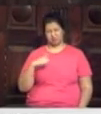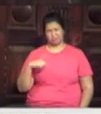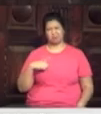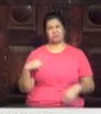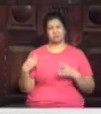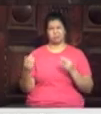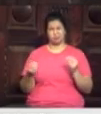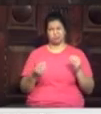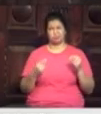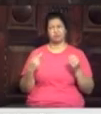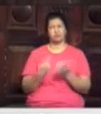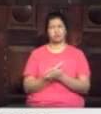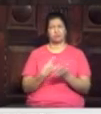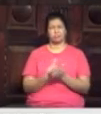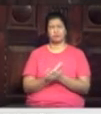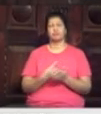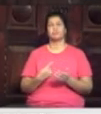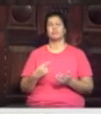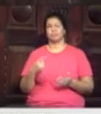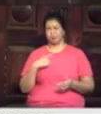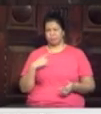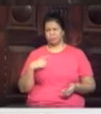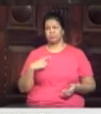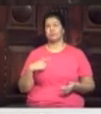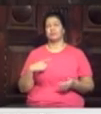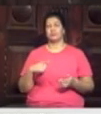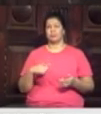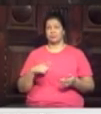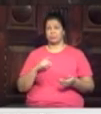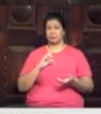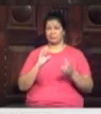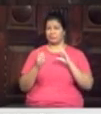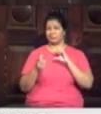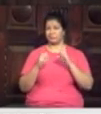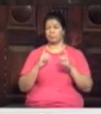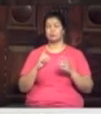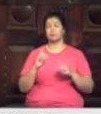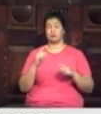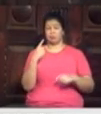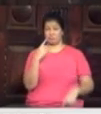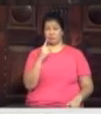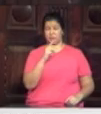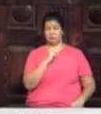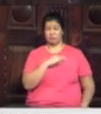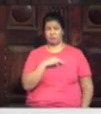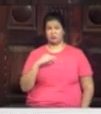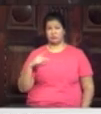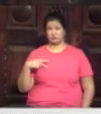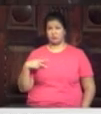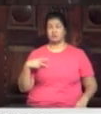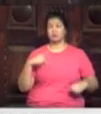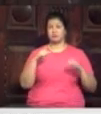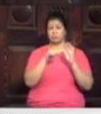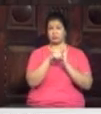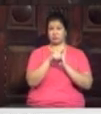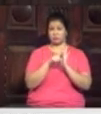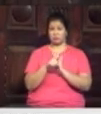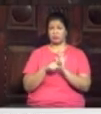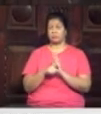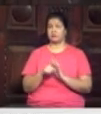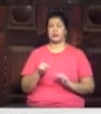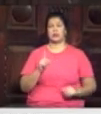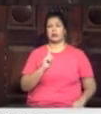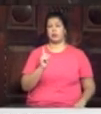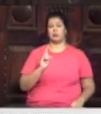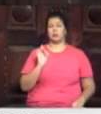e inconstitucionalidades, cabendo ao Ministério Público fazer uma avaliação e não só